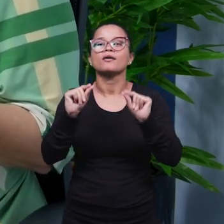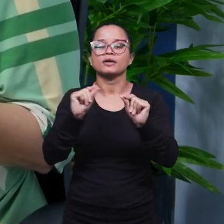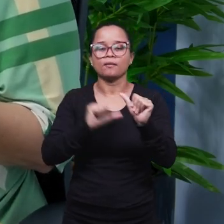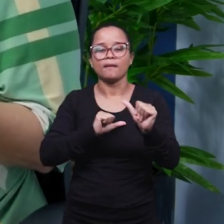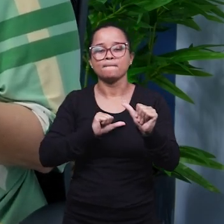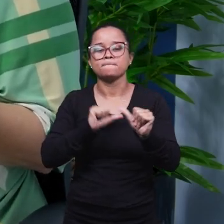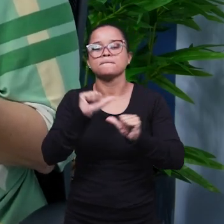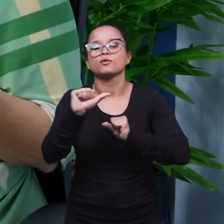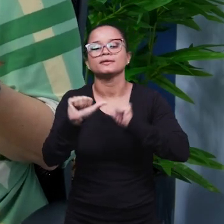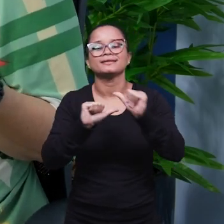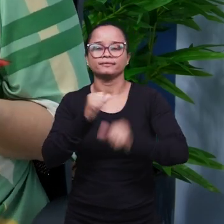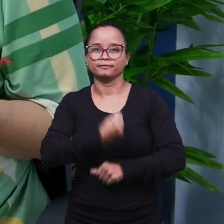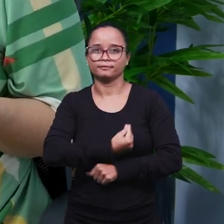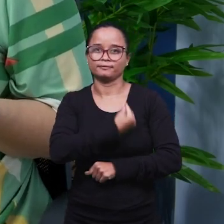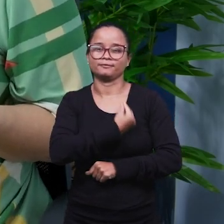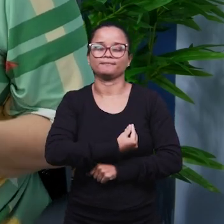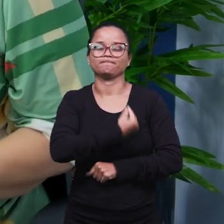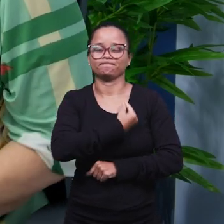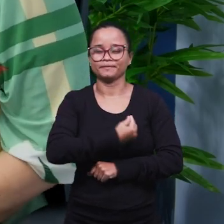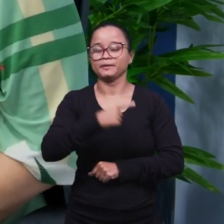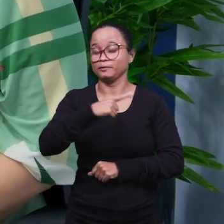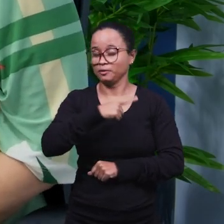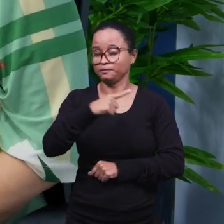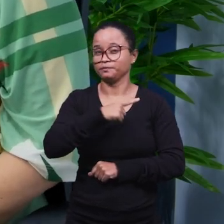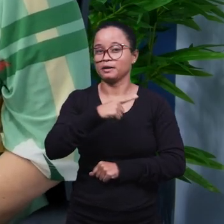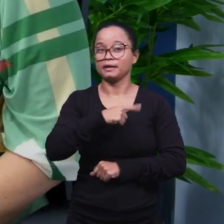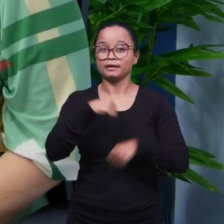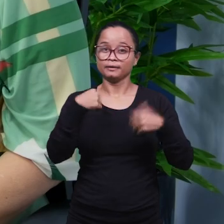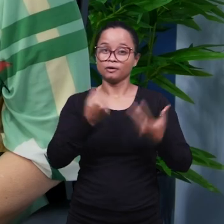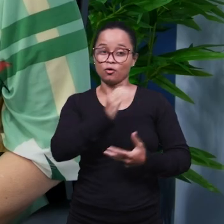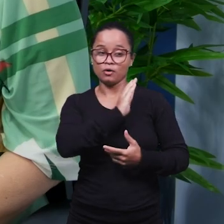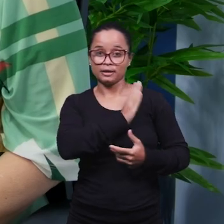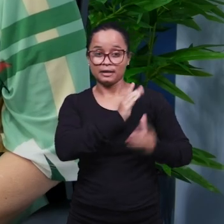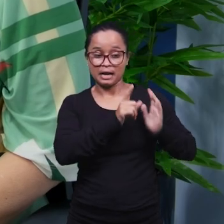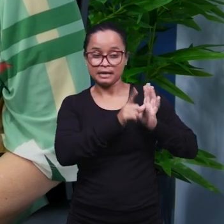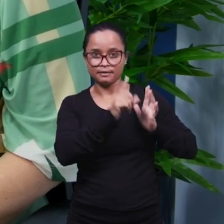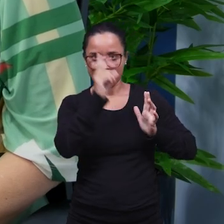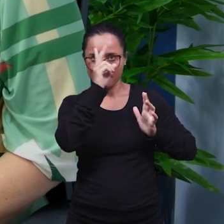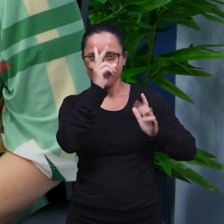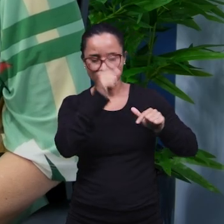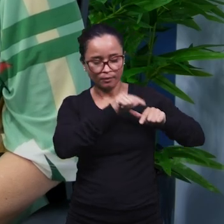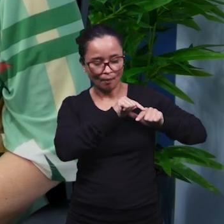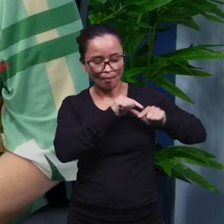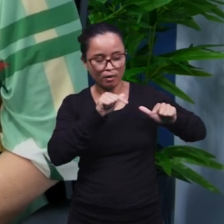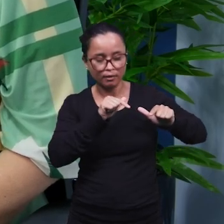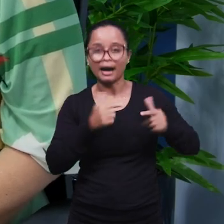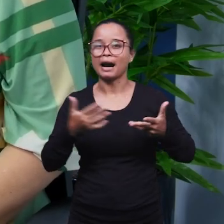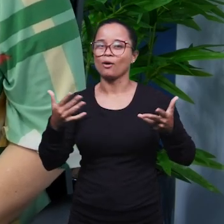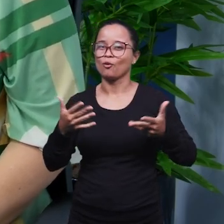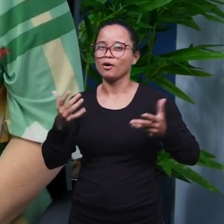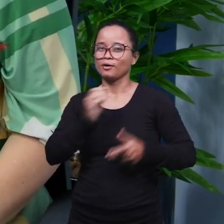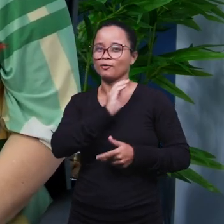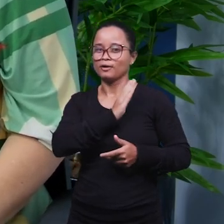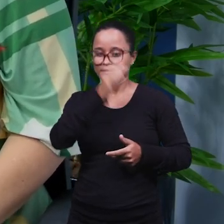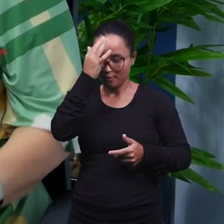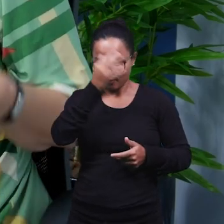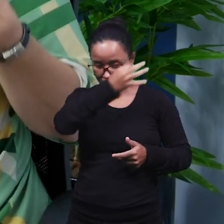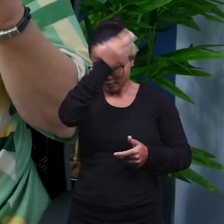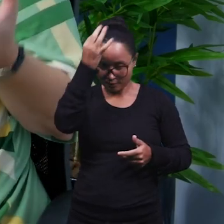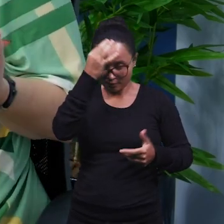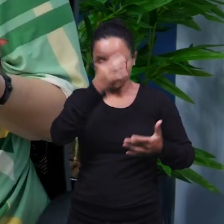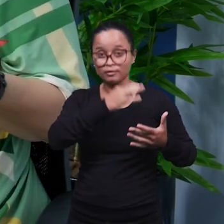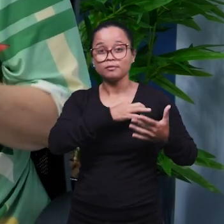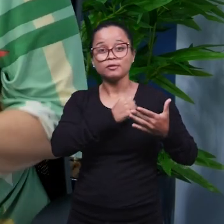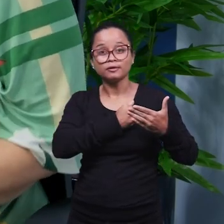uma transformação de vida. Então, o meu coração, que antes era vazio, agora ele está cheio. Cheio de